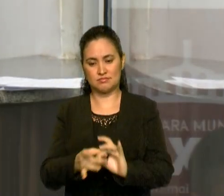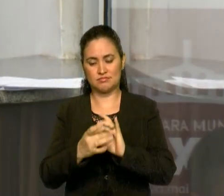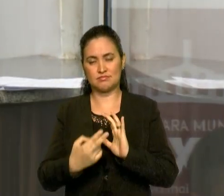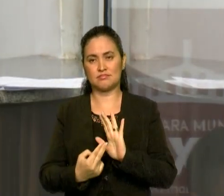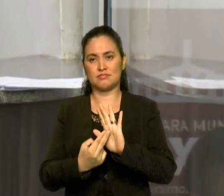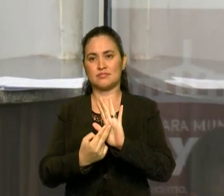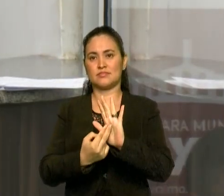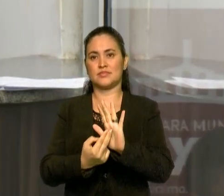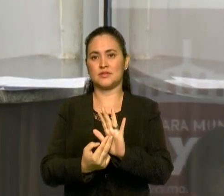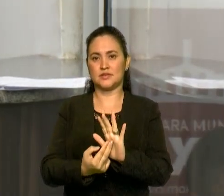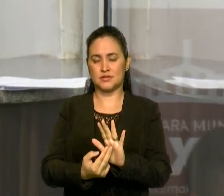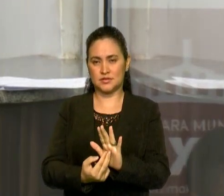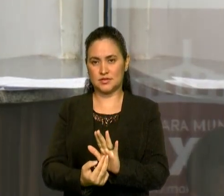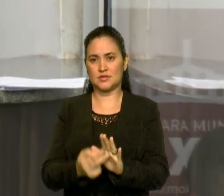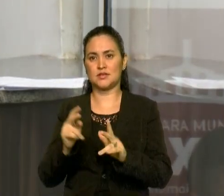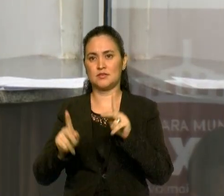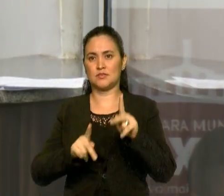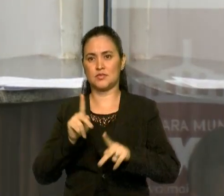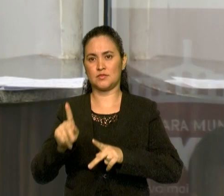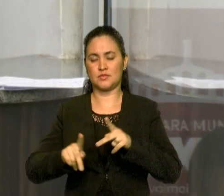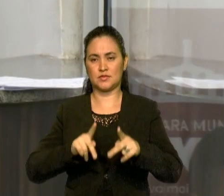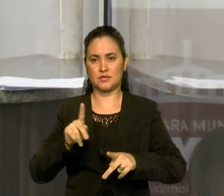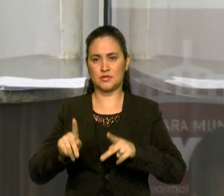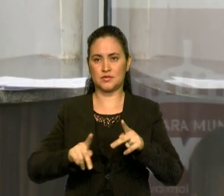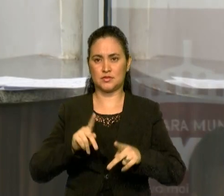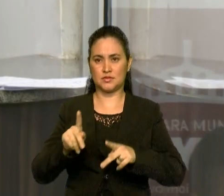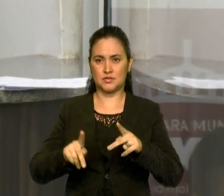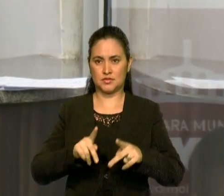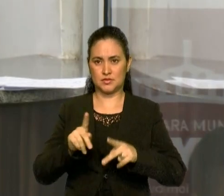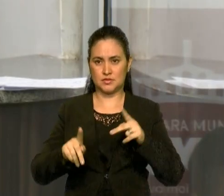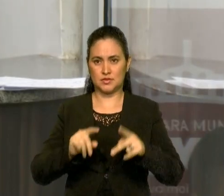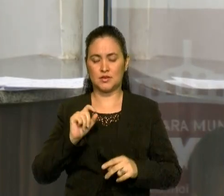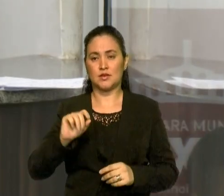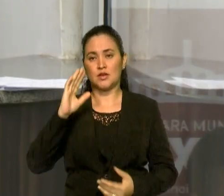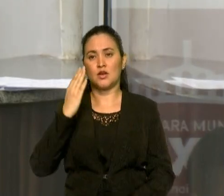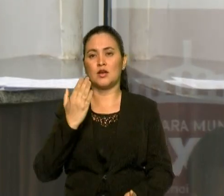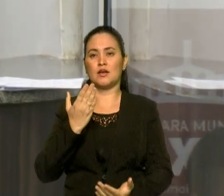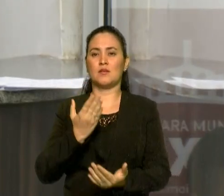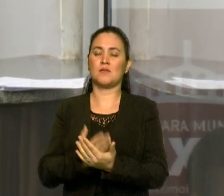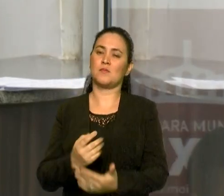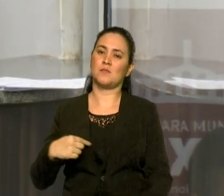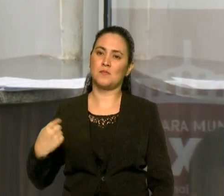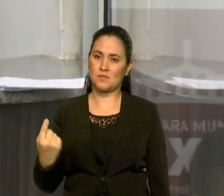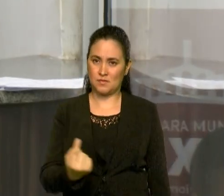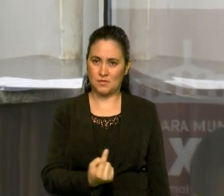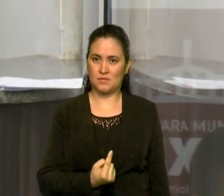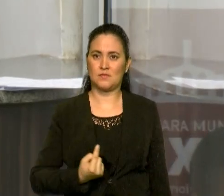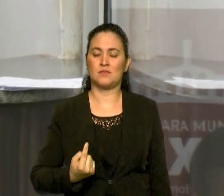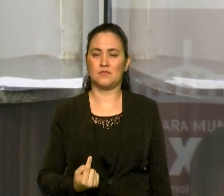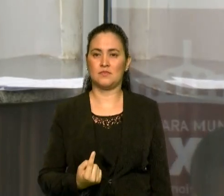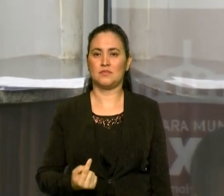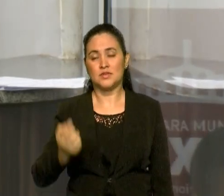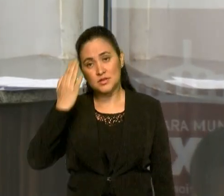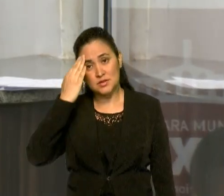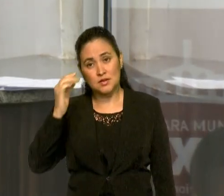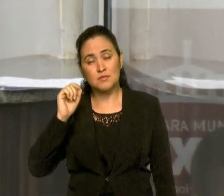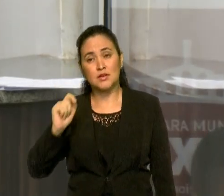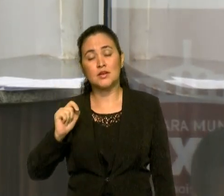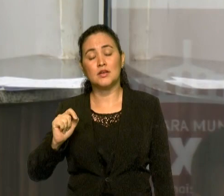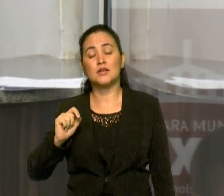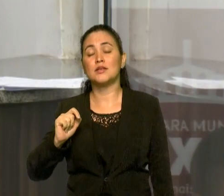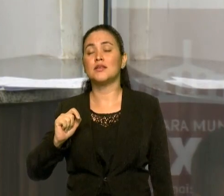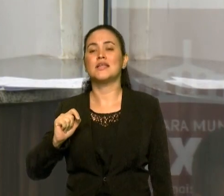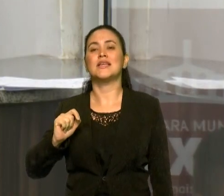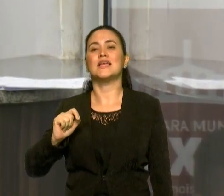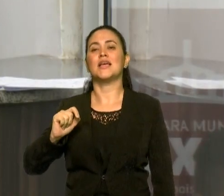representando aquele povo, aquelas pessoas que a nós confiou o seu voto de confiança, sabendo em quem estava votando, em